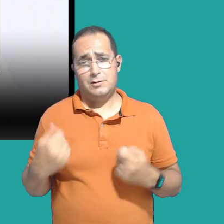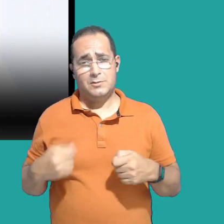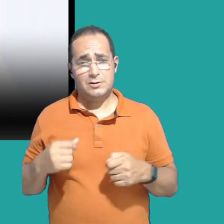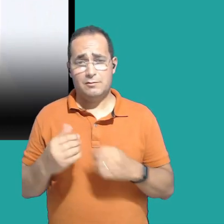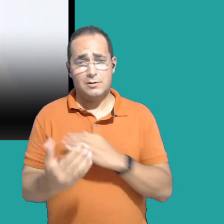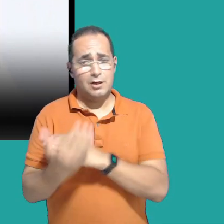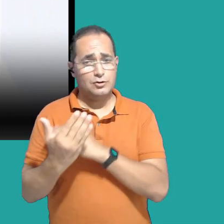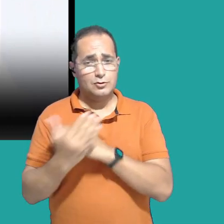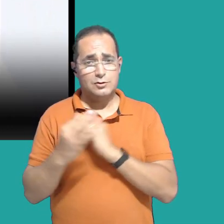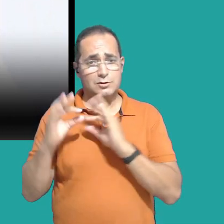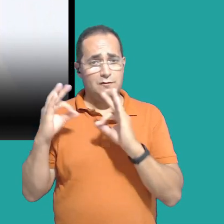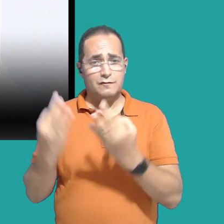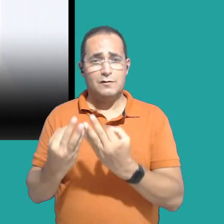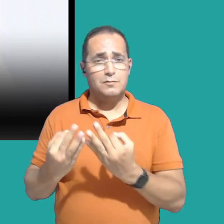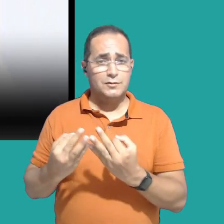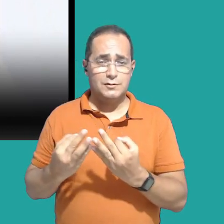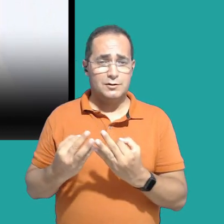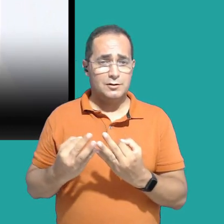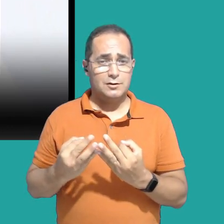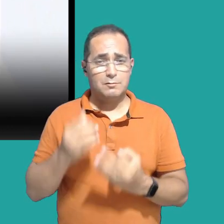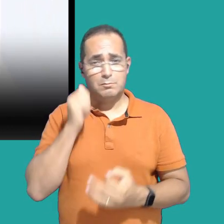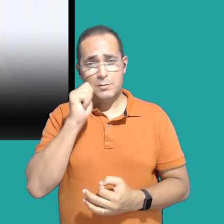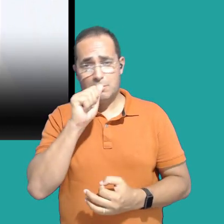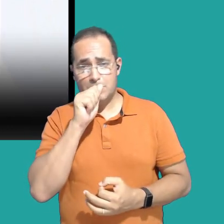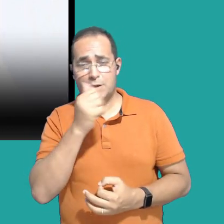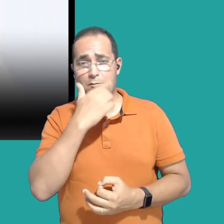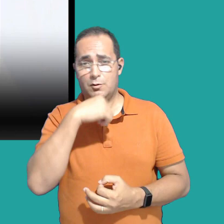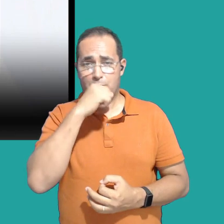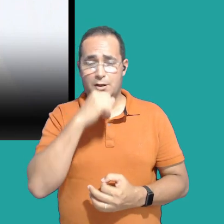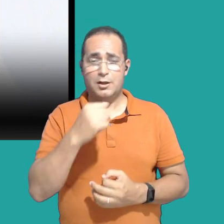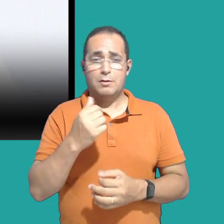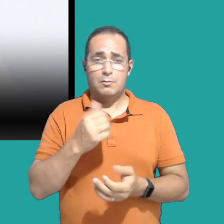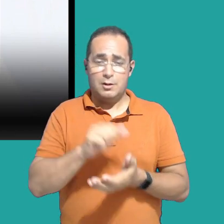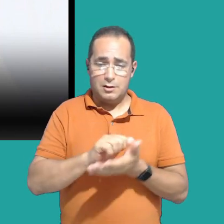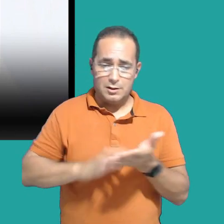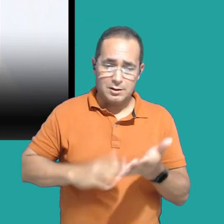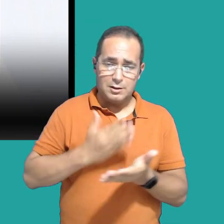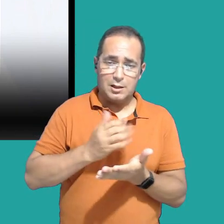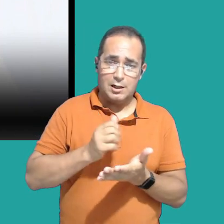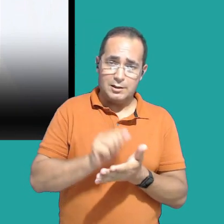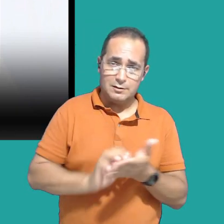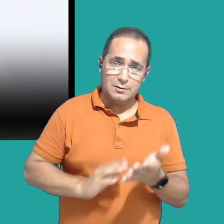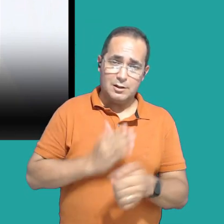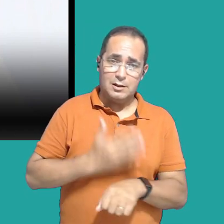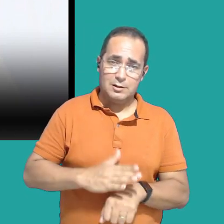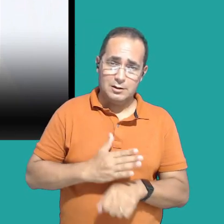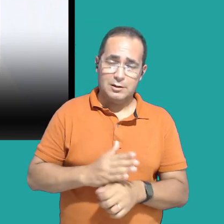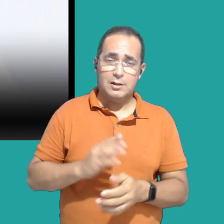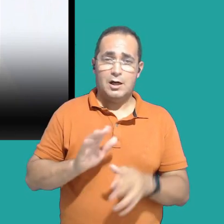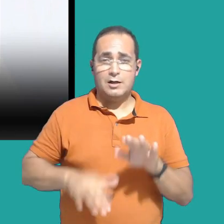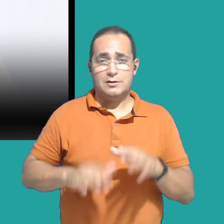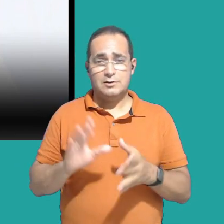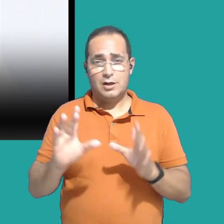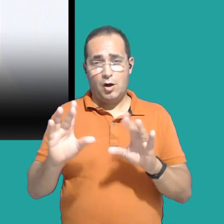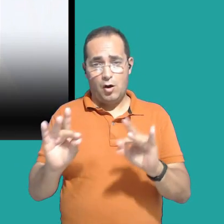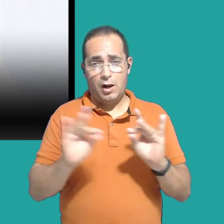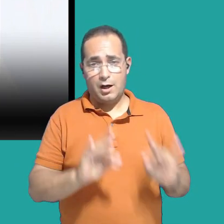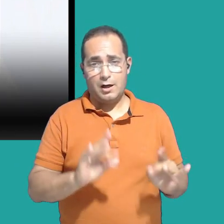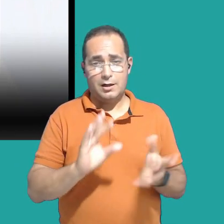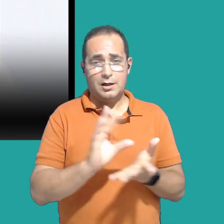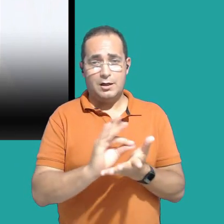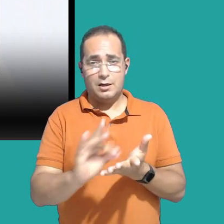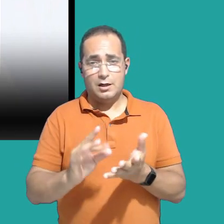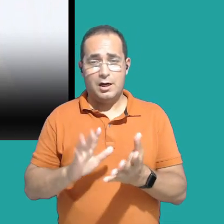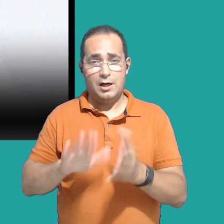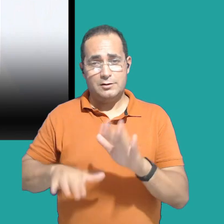Então a gente tinha que. Eu precisava muito de ajuda da família mesmo, da minha mãe, do meu pai, para fazer os exercícios. Às vezes